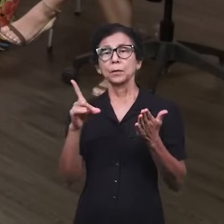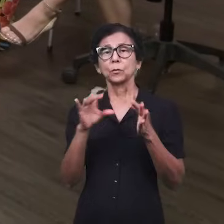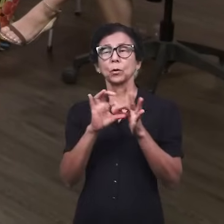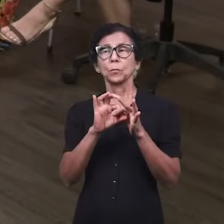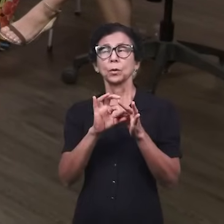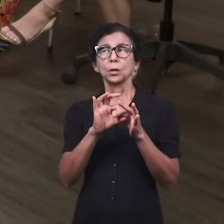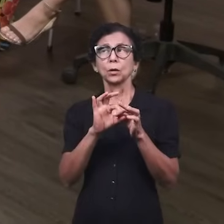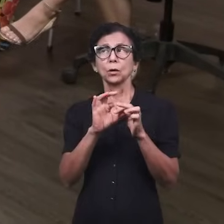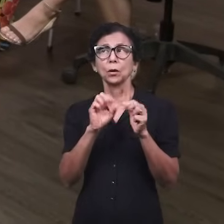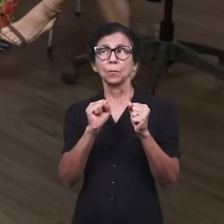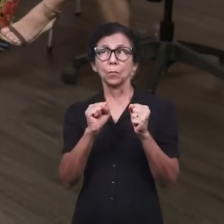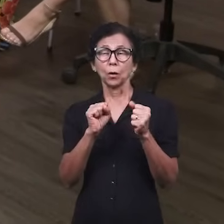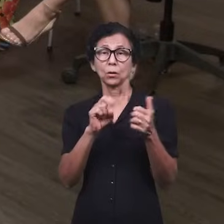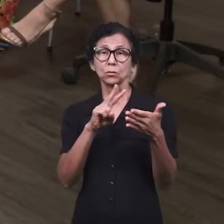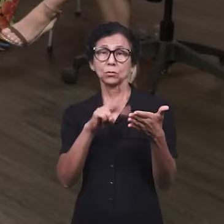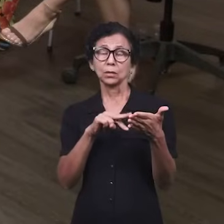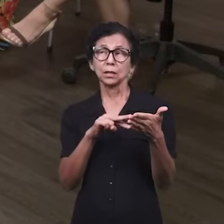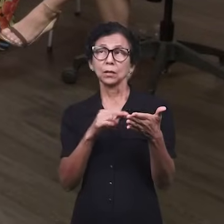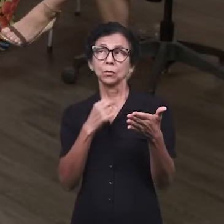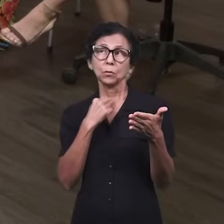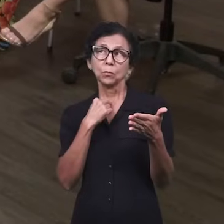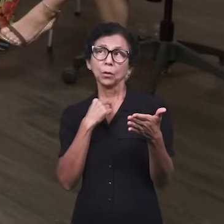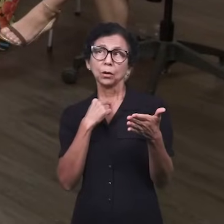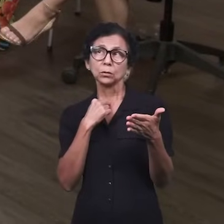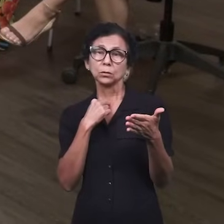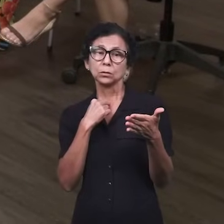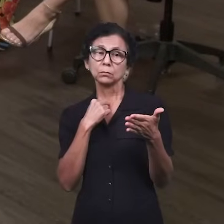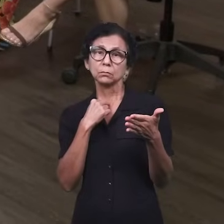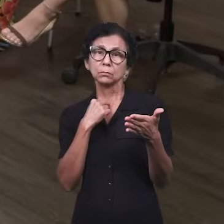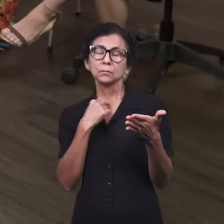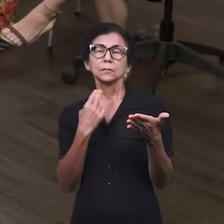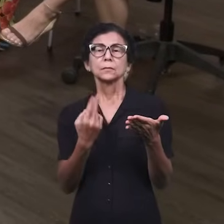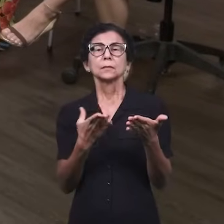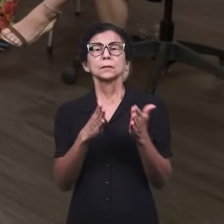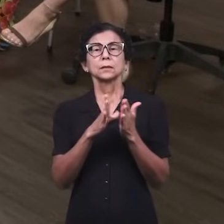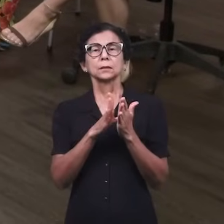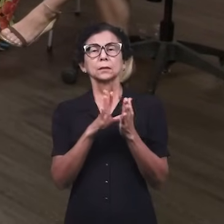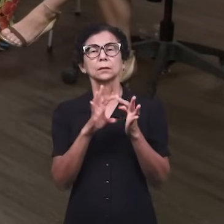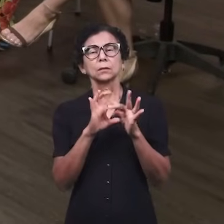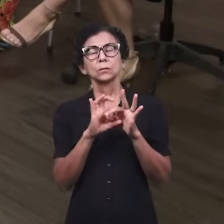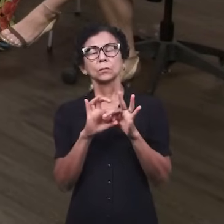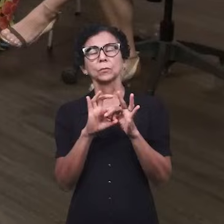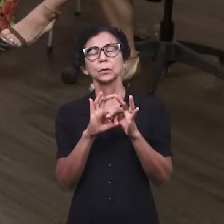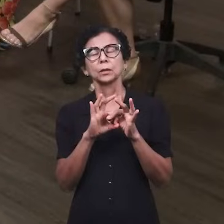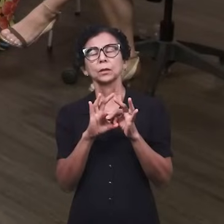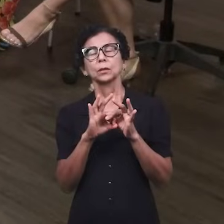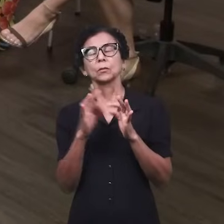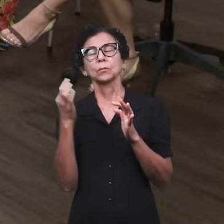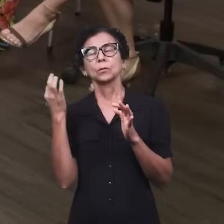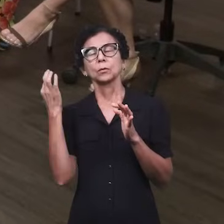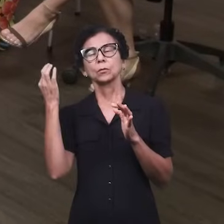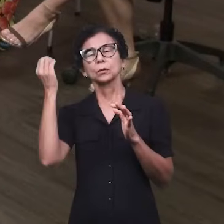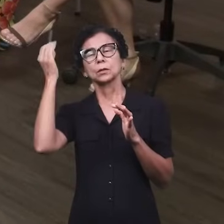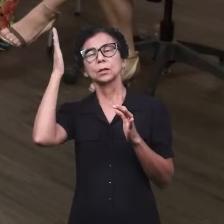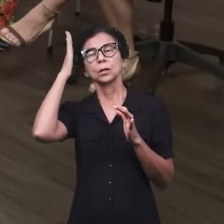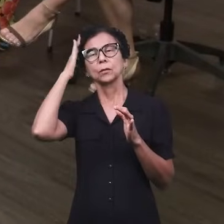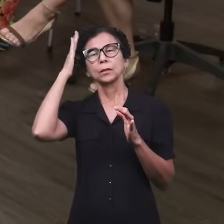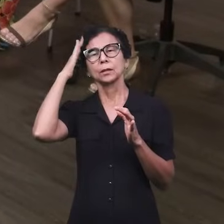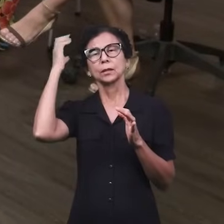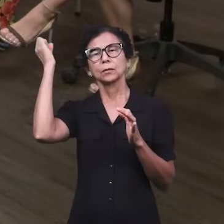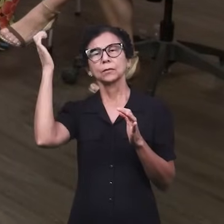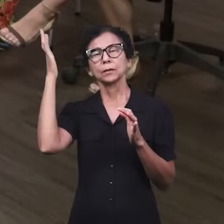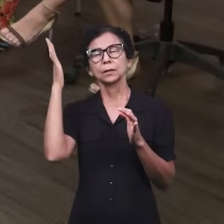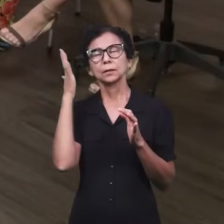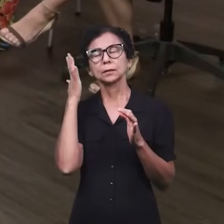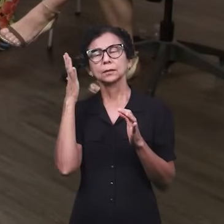comunhão se eu estou em comunhão eu alcanço o que o Espírito Santo tem para me dar eu eu alcanço o transcendental eu alcanço a revelação eu